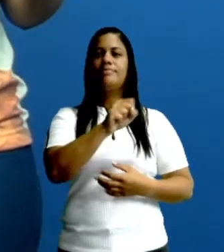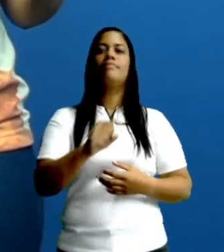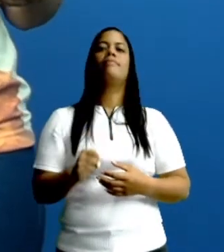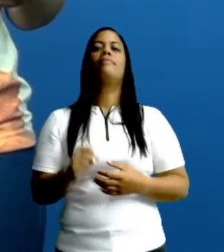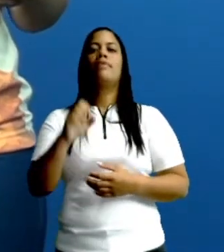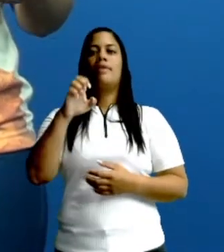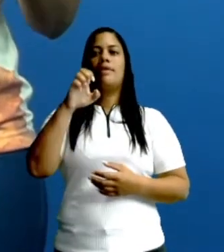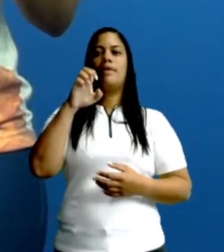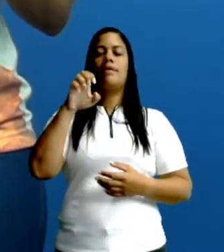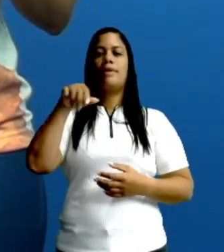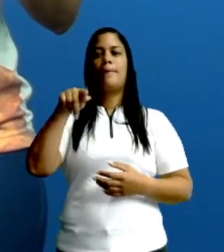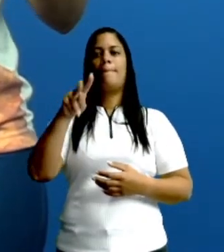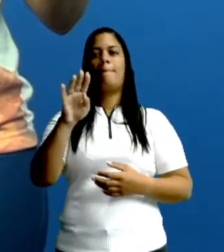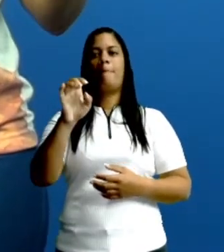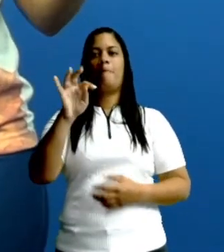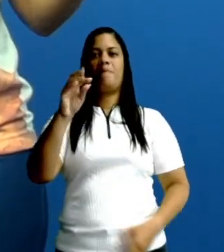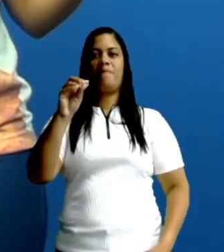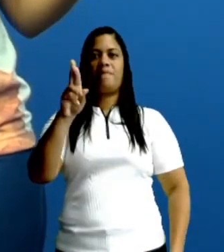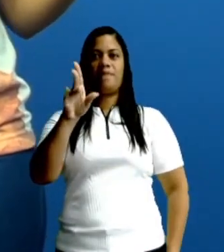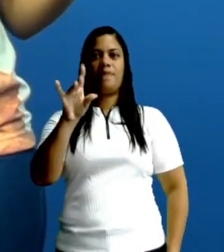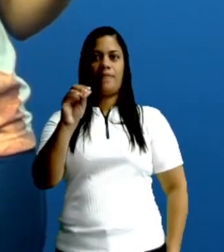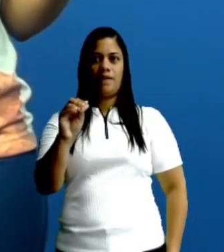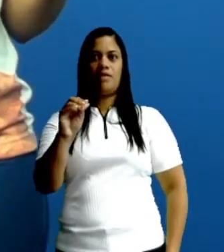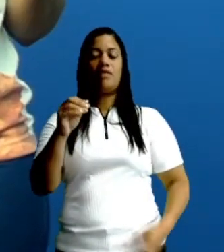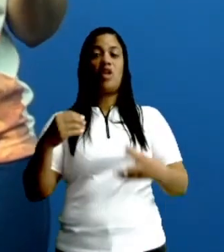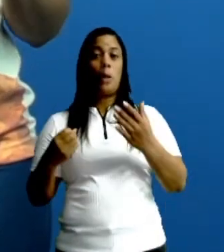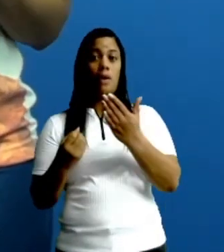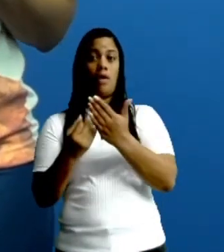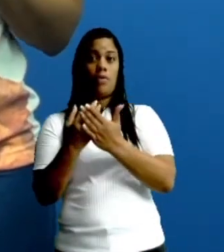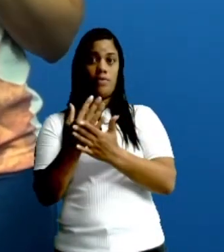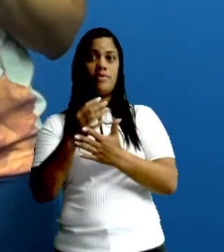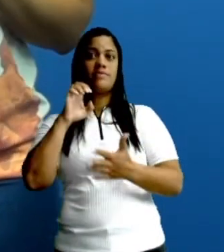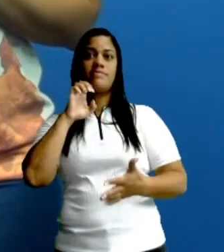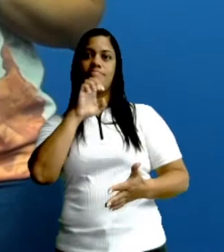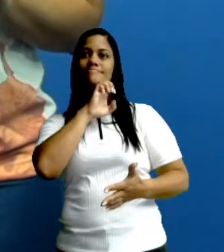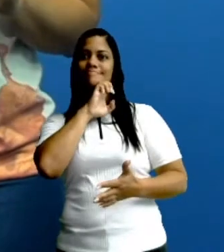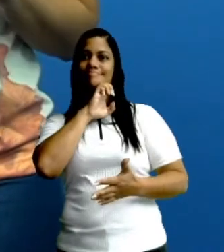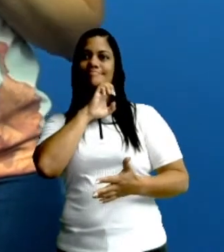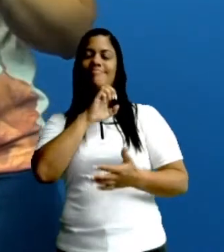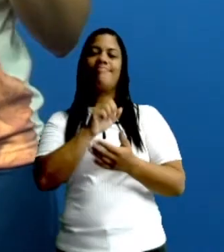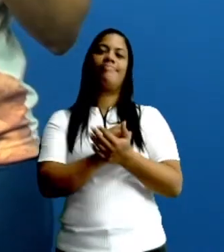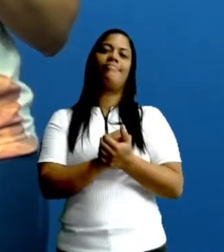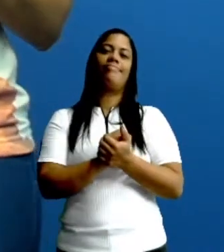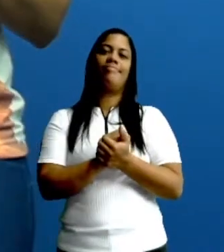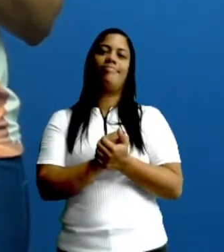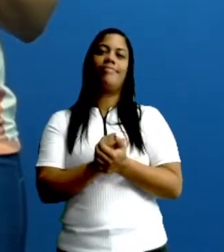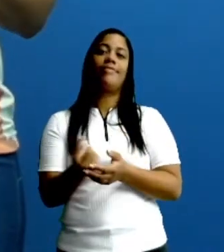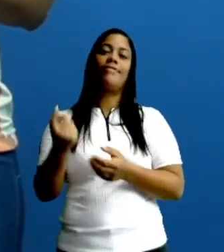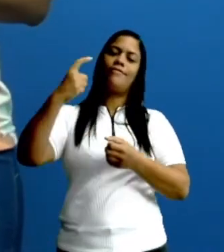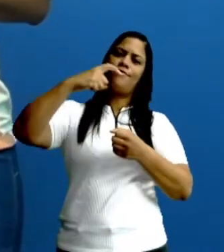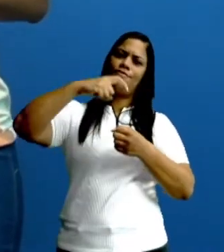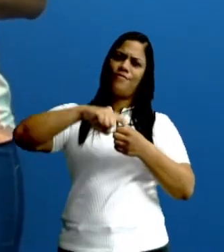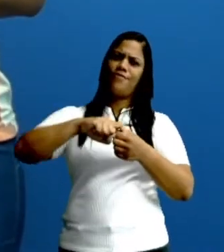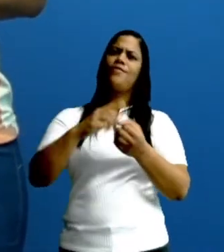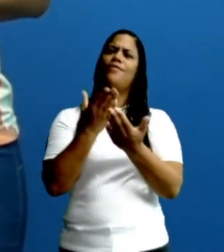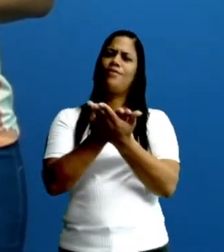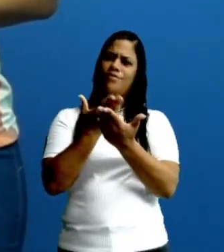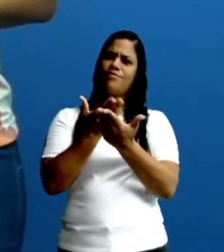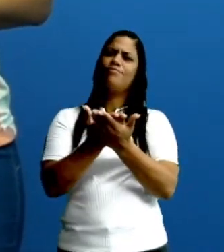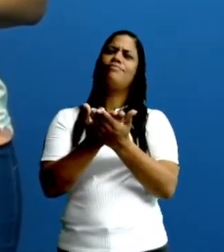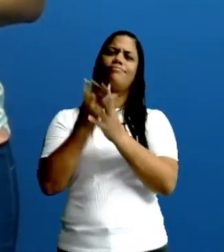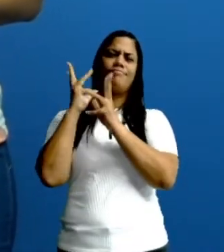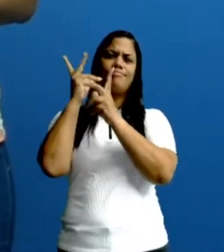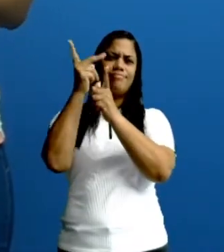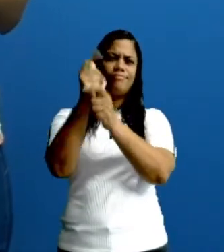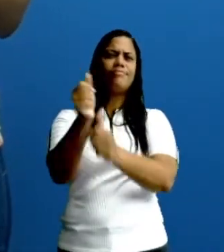clima equatorial, ele acontece lá, na linha do Equador, certo? Qualquer coisa, volta lá na aula anterior e faz uma